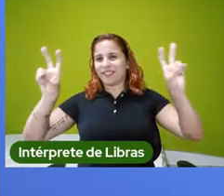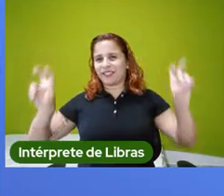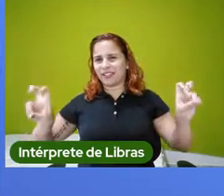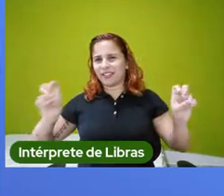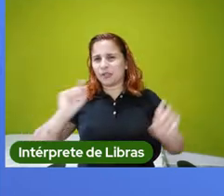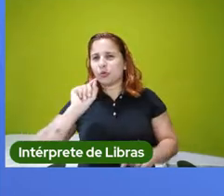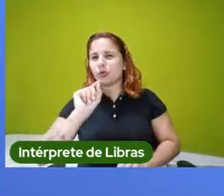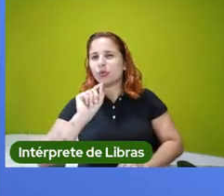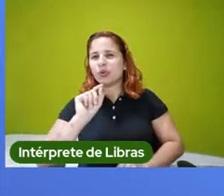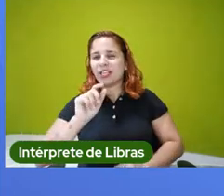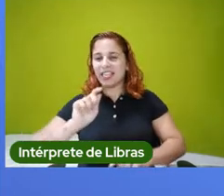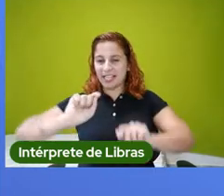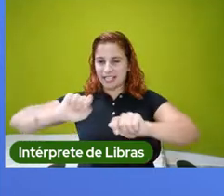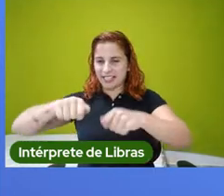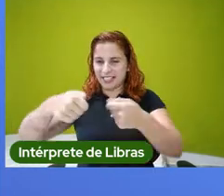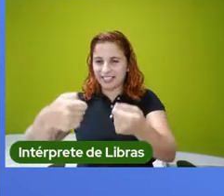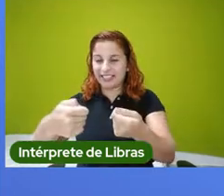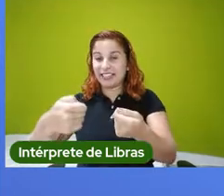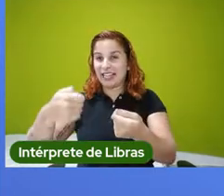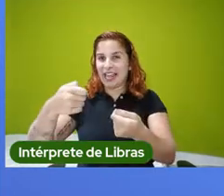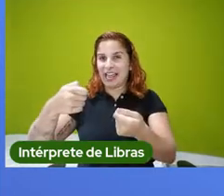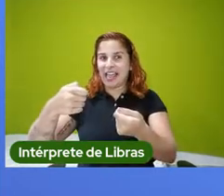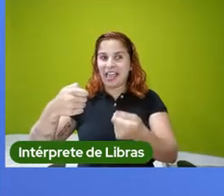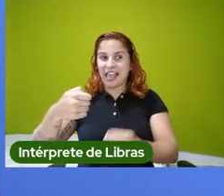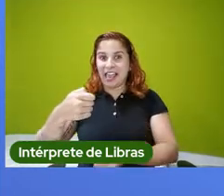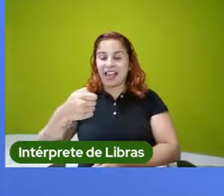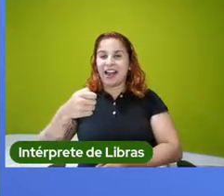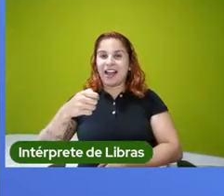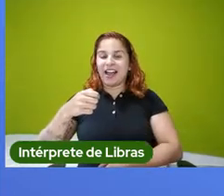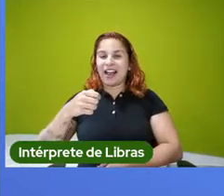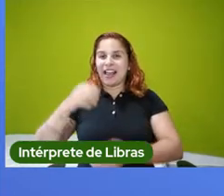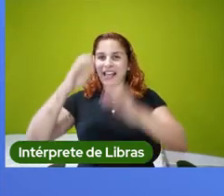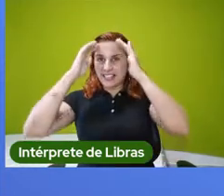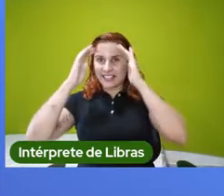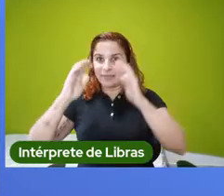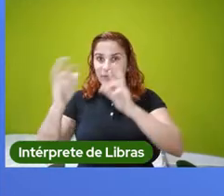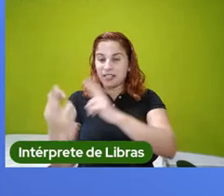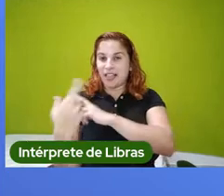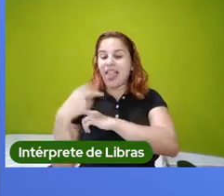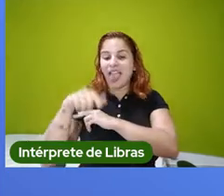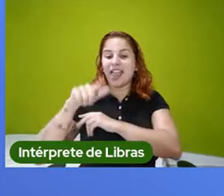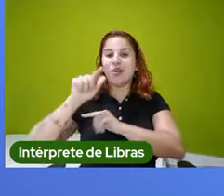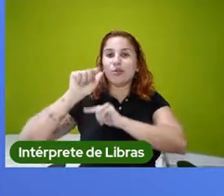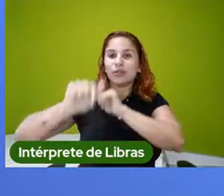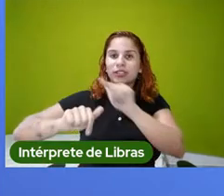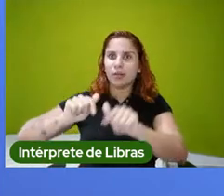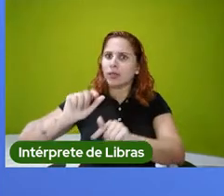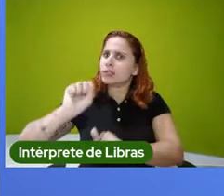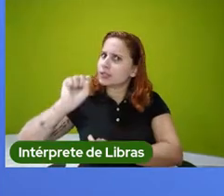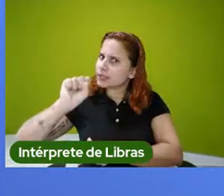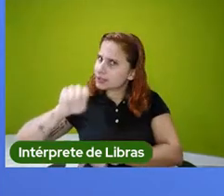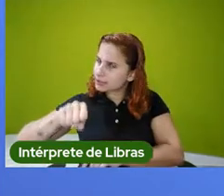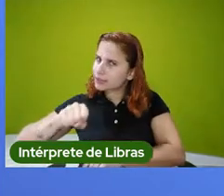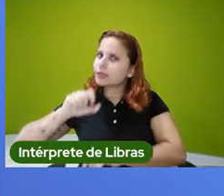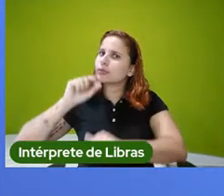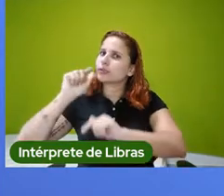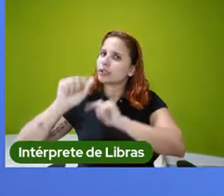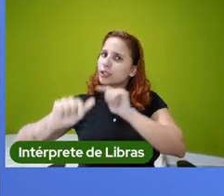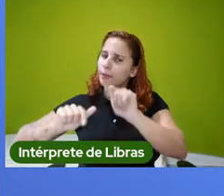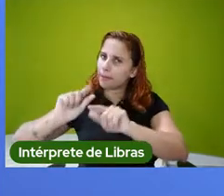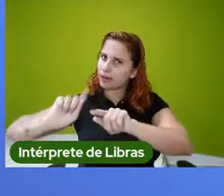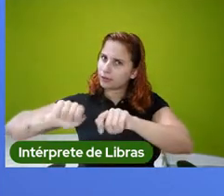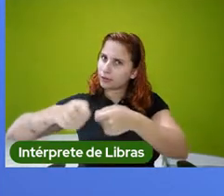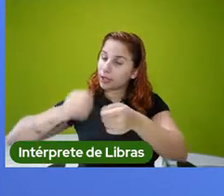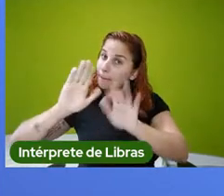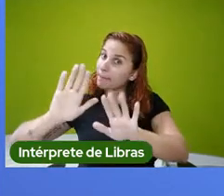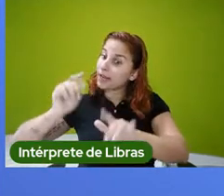o que dá dignidade é o trabalho. Ora, vamos com calma. O trabalho, sim, dá dignidade, mas várias outras questões também